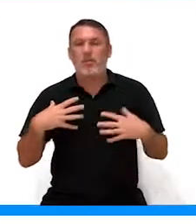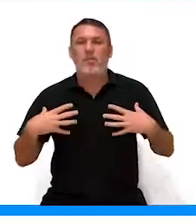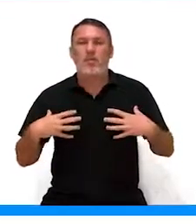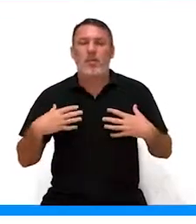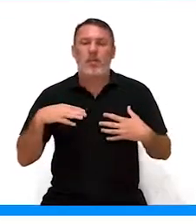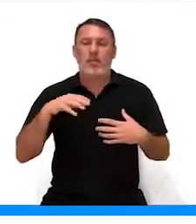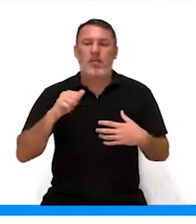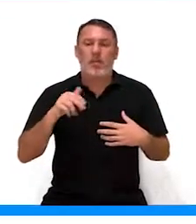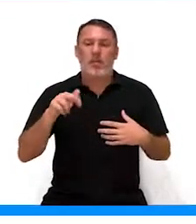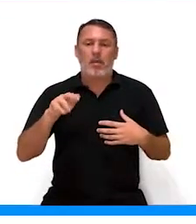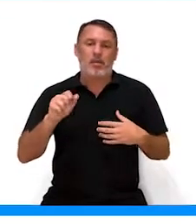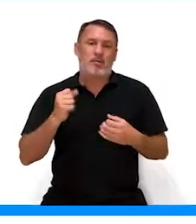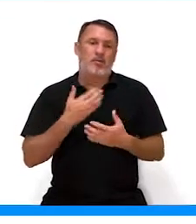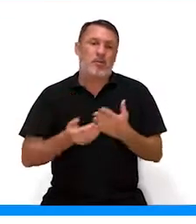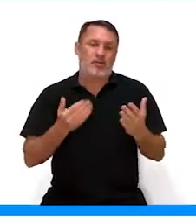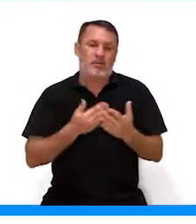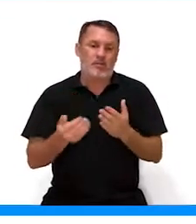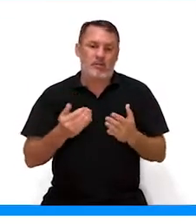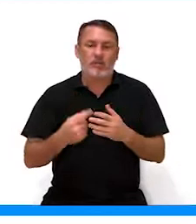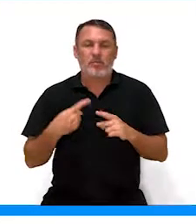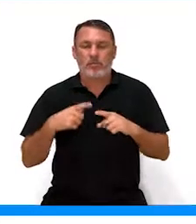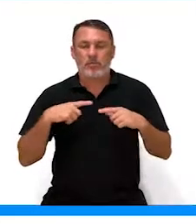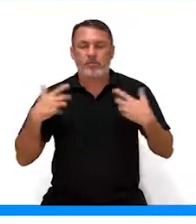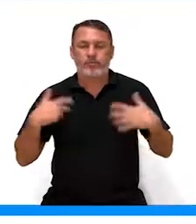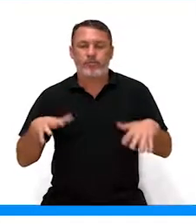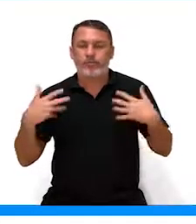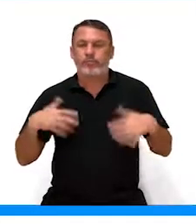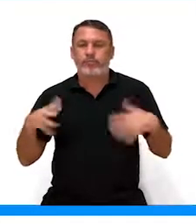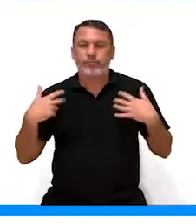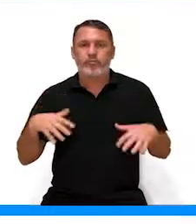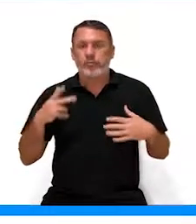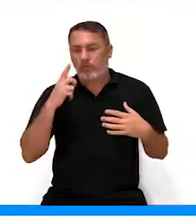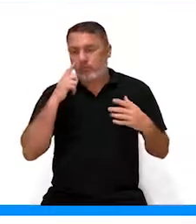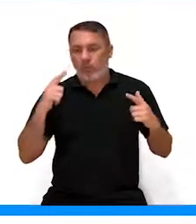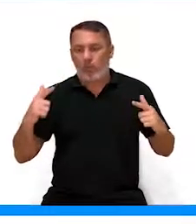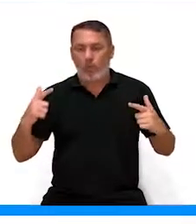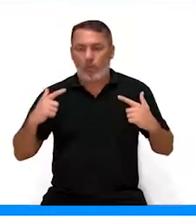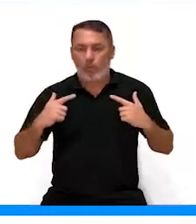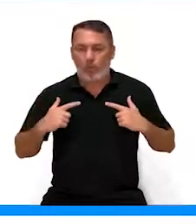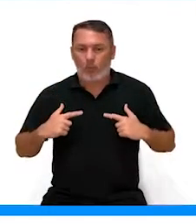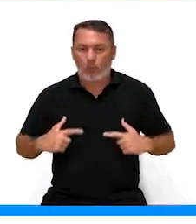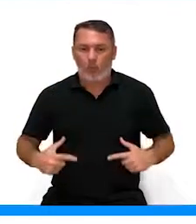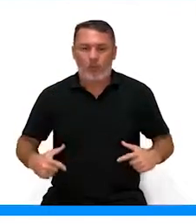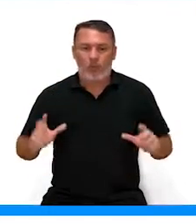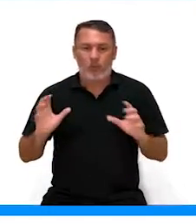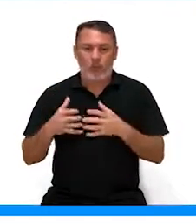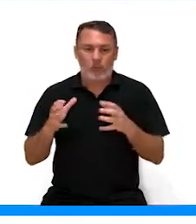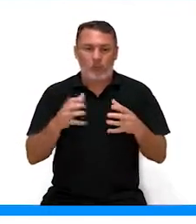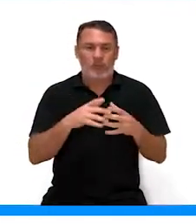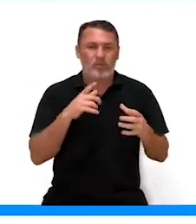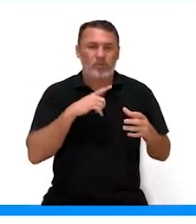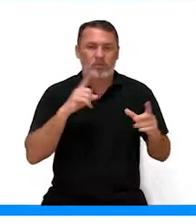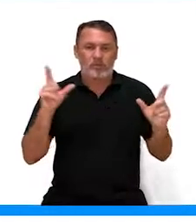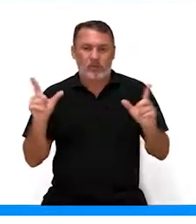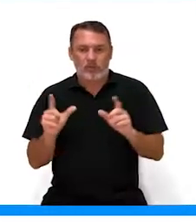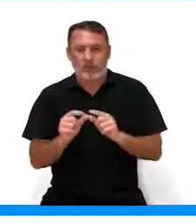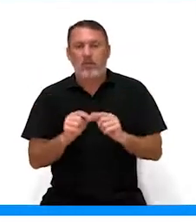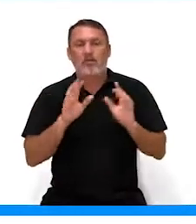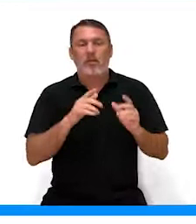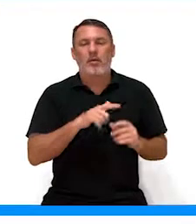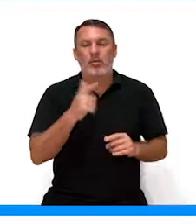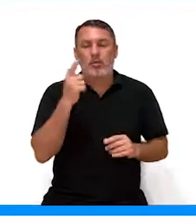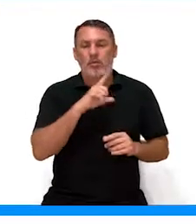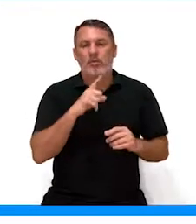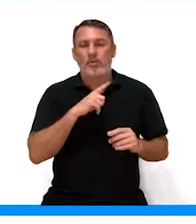É o caso, por exemplo, das glândulas mamárias. Então, à medida que elas vão secretando, elas vão perdendo a parte apical, que é